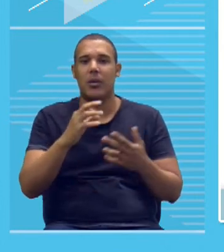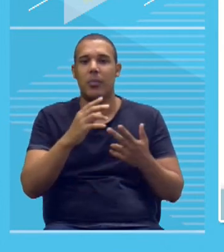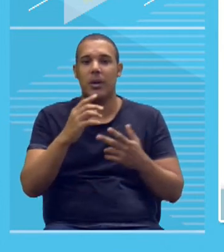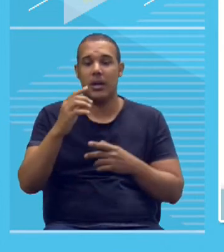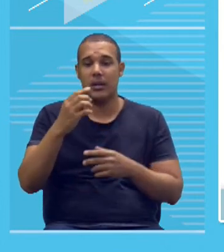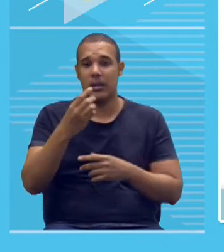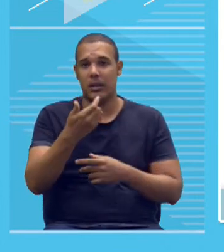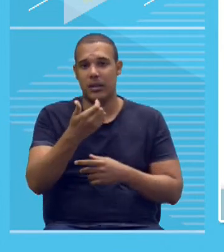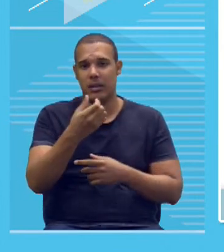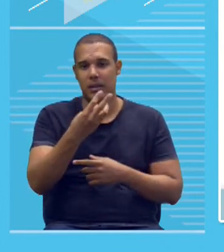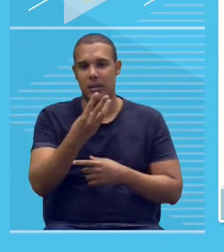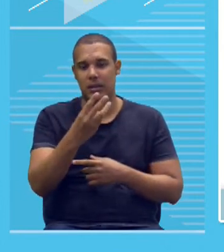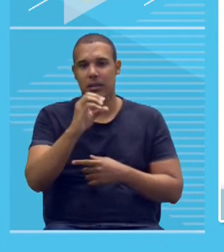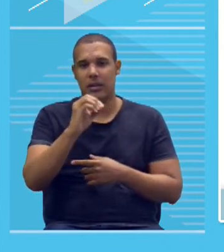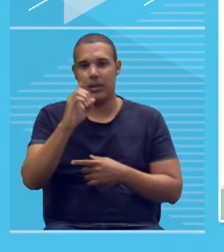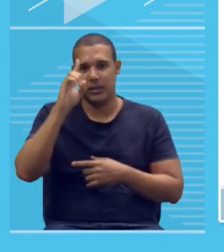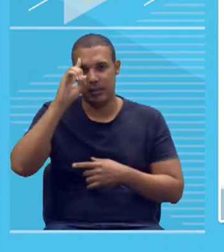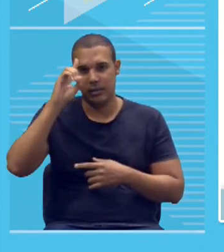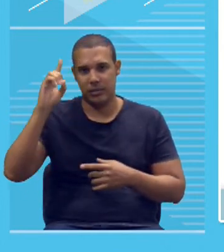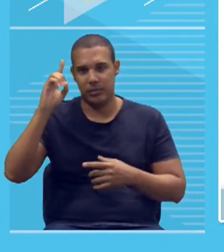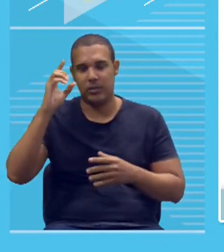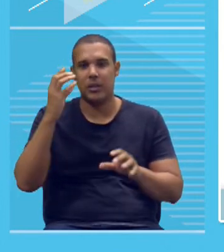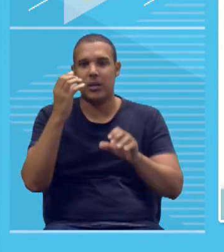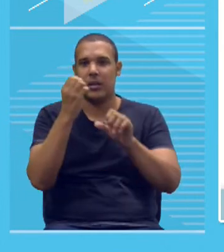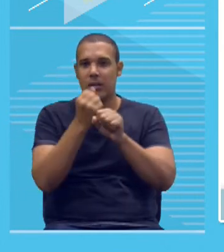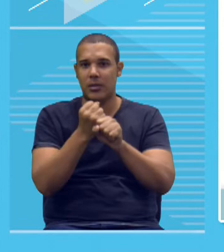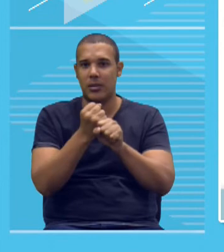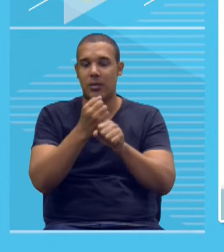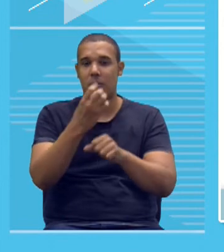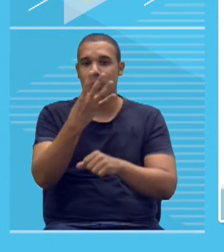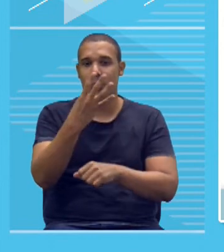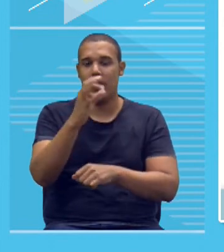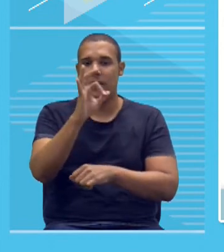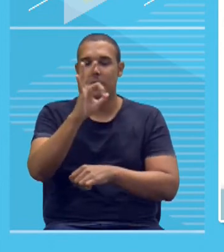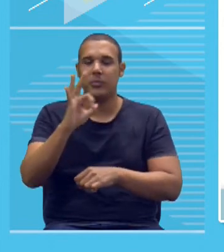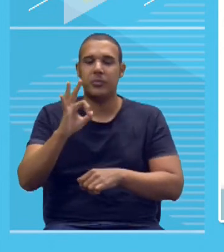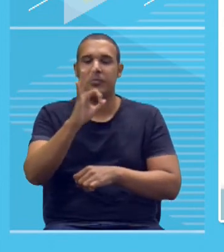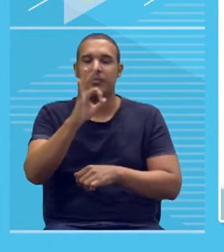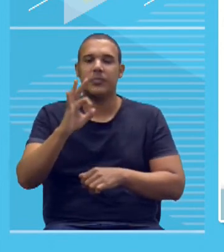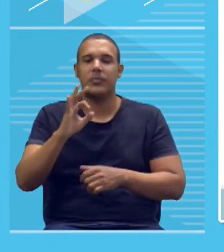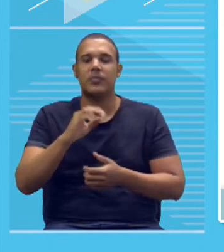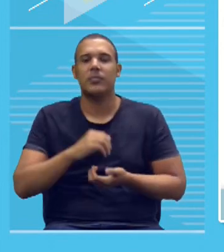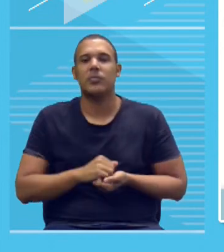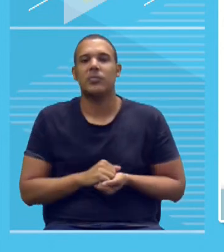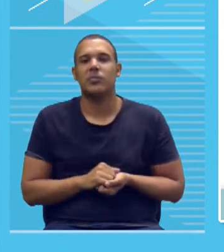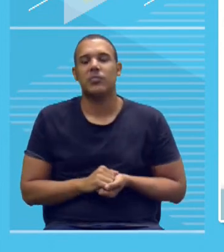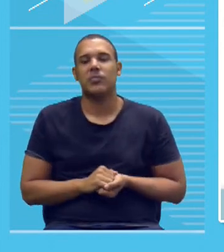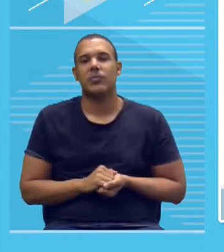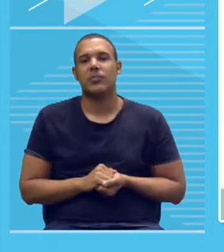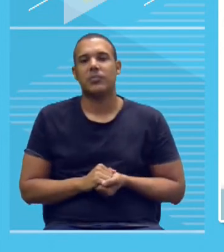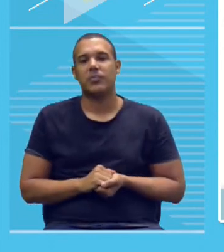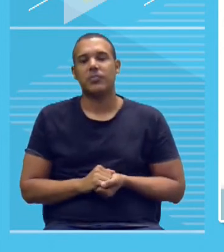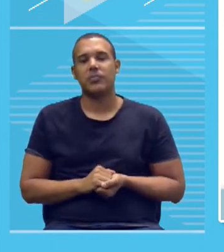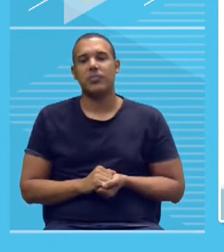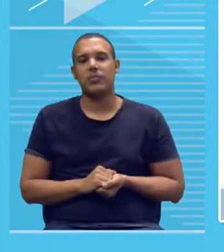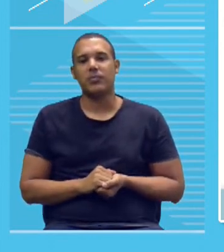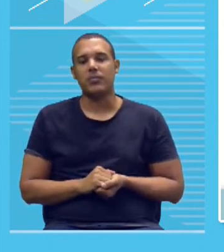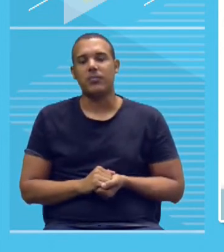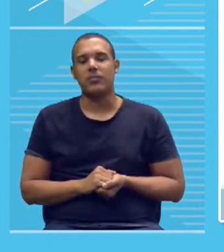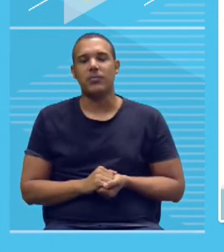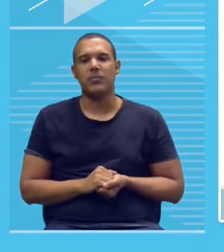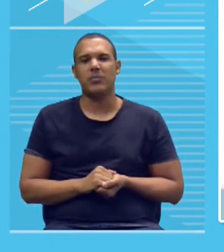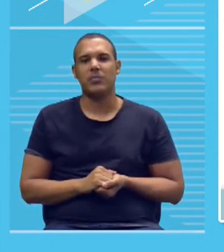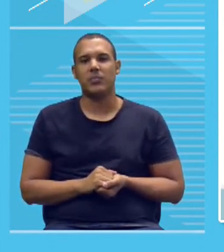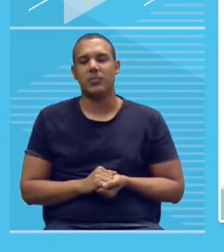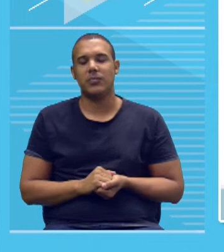dias professor em 30 dias totalizou quatro por cento Então como é que eu faço para encontrar Professor